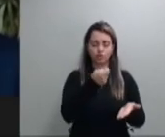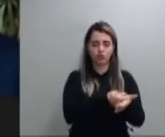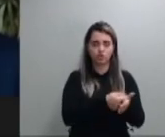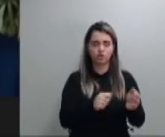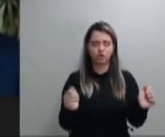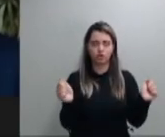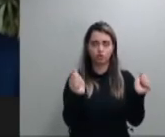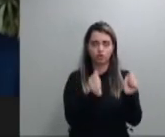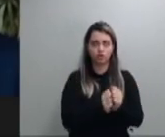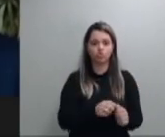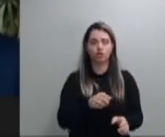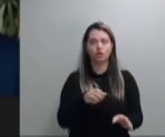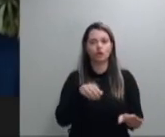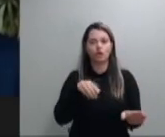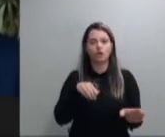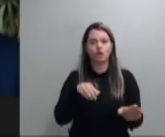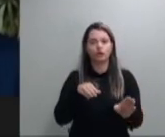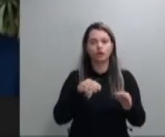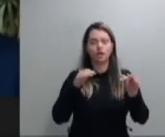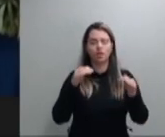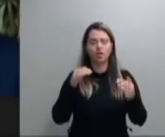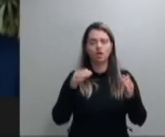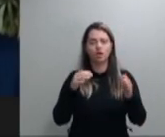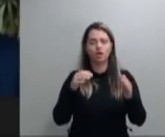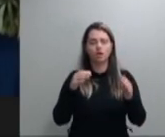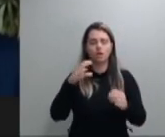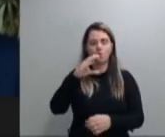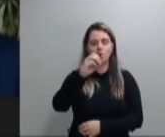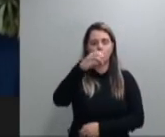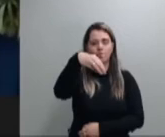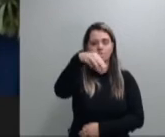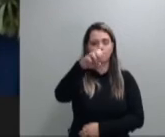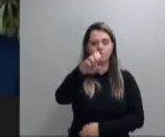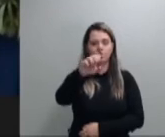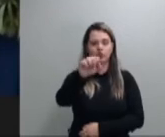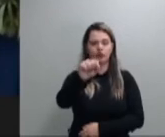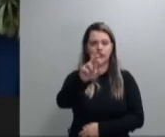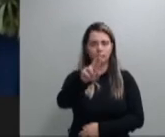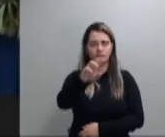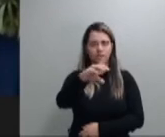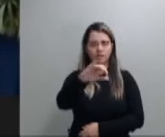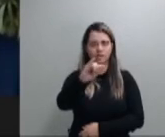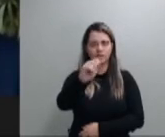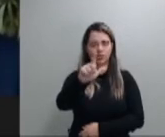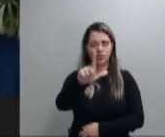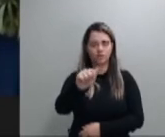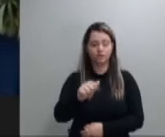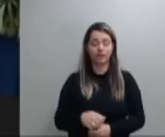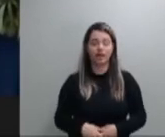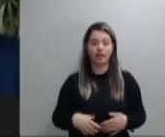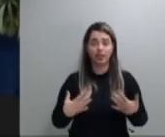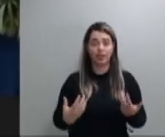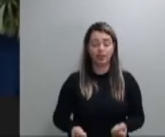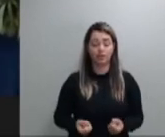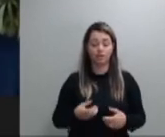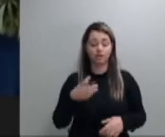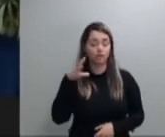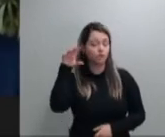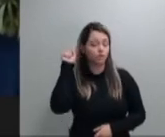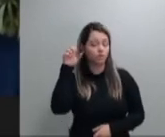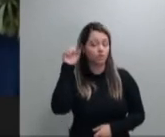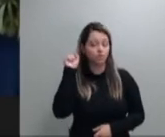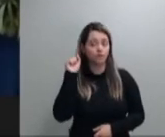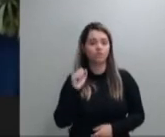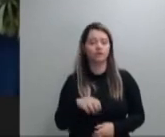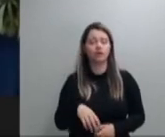desses atos de cooperativas mas bem vamos ouvir é uma rápida observação vamos ouvir